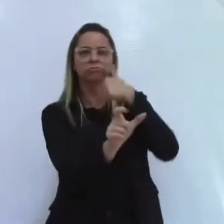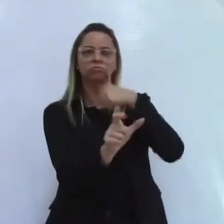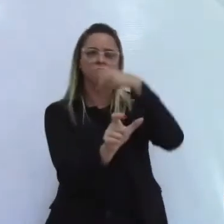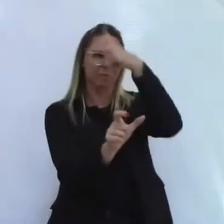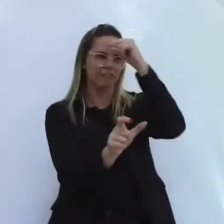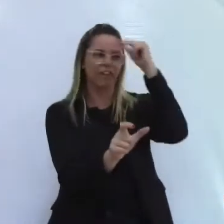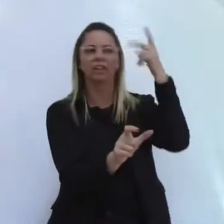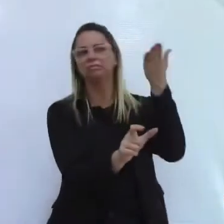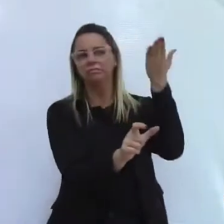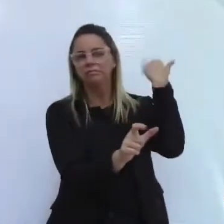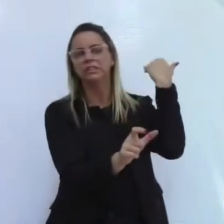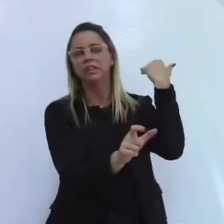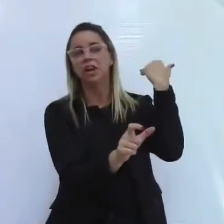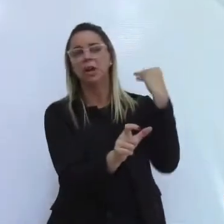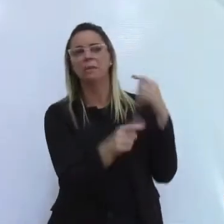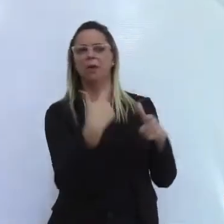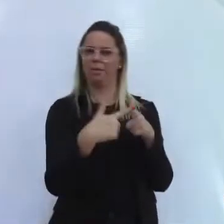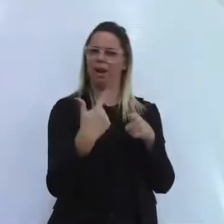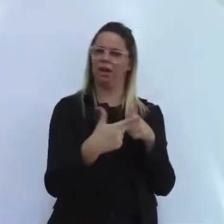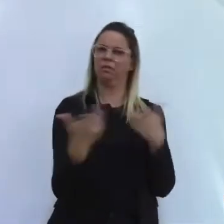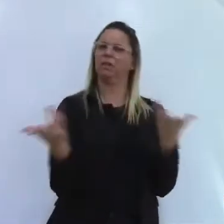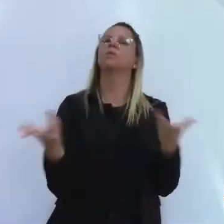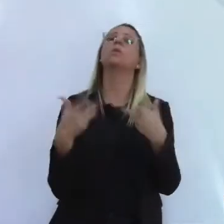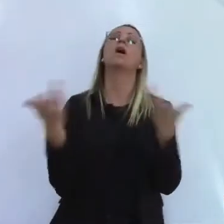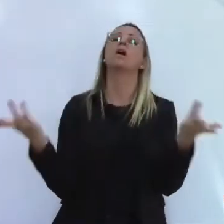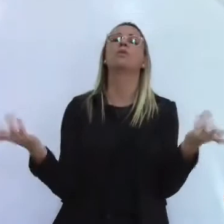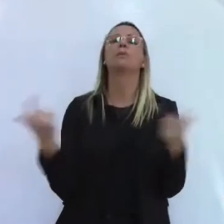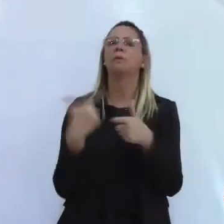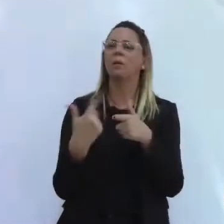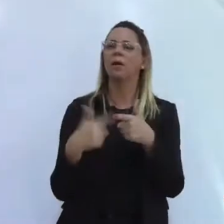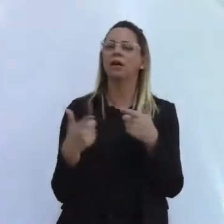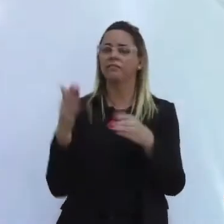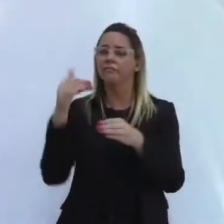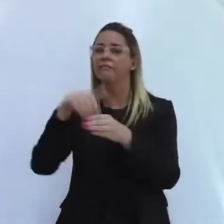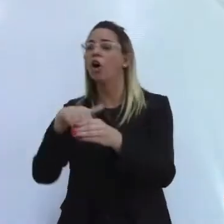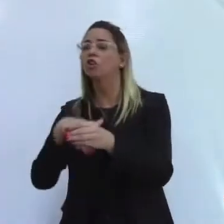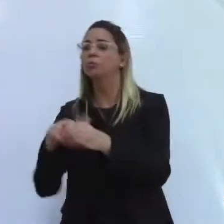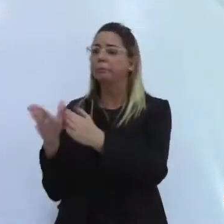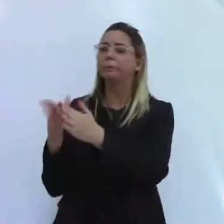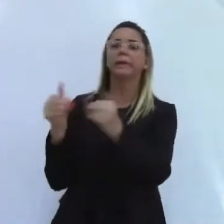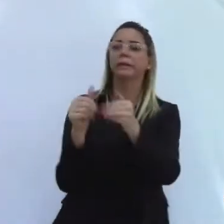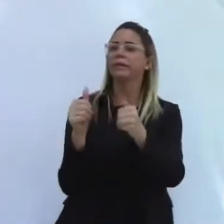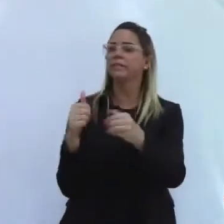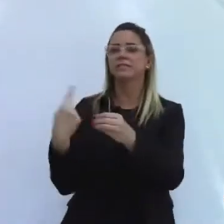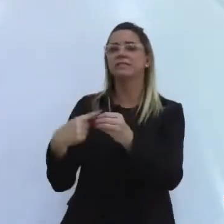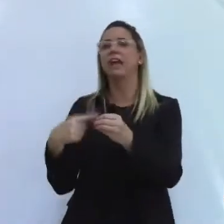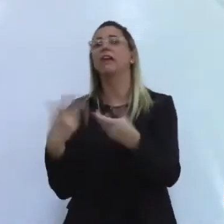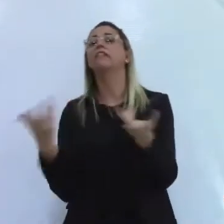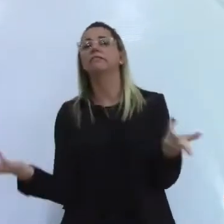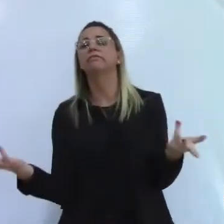Queria saber qual o problema que tem de se pedir voto em uma cidade.